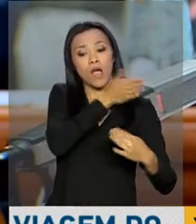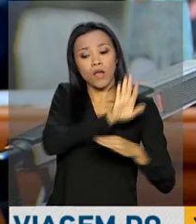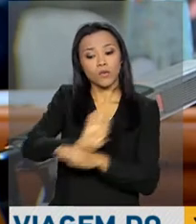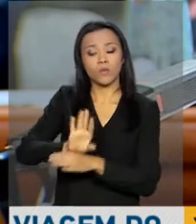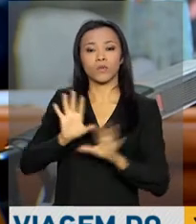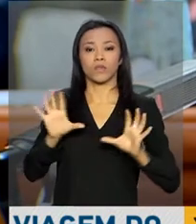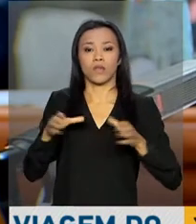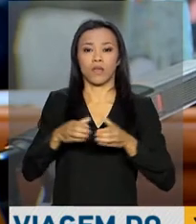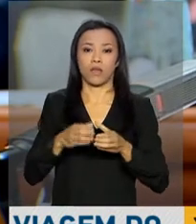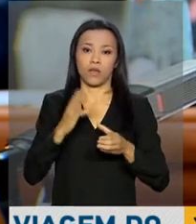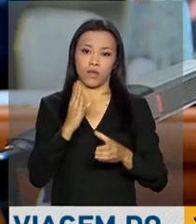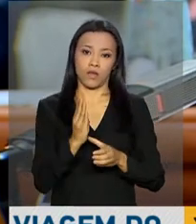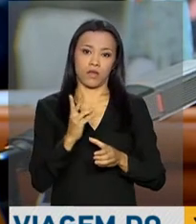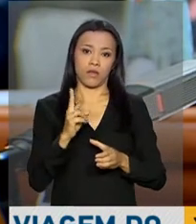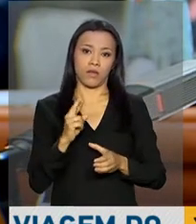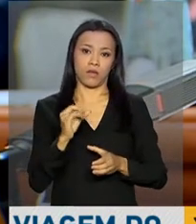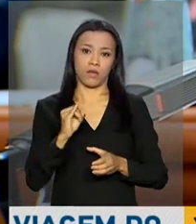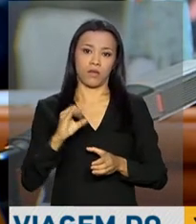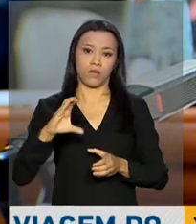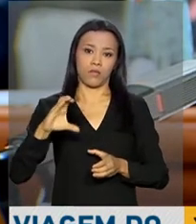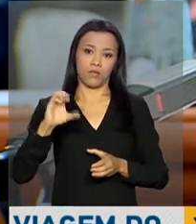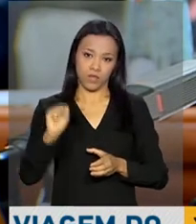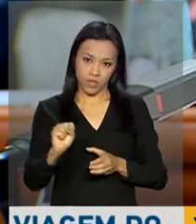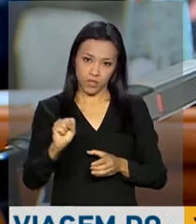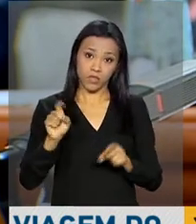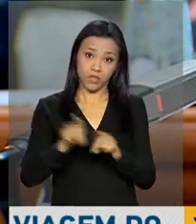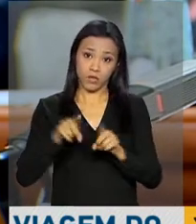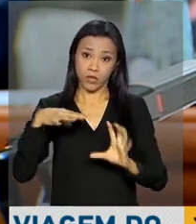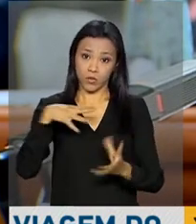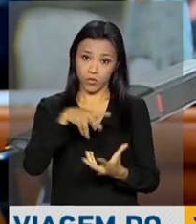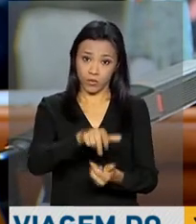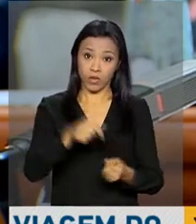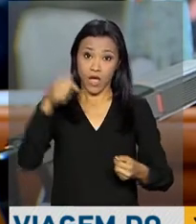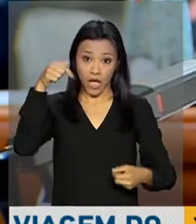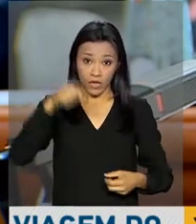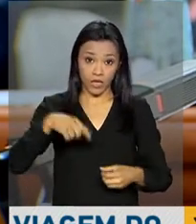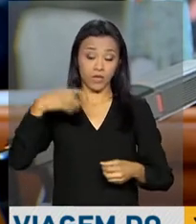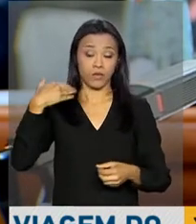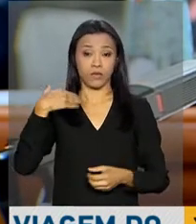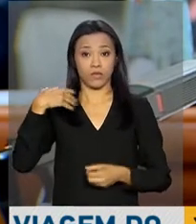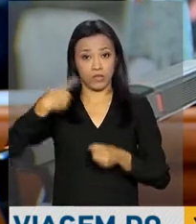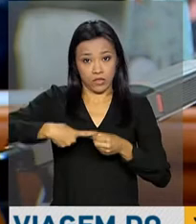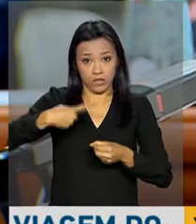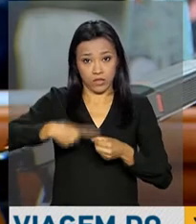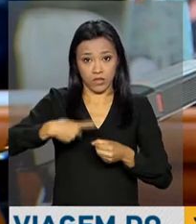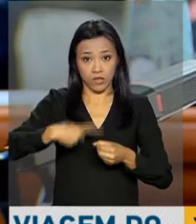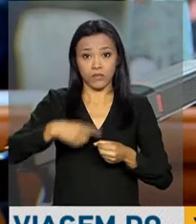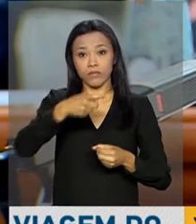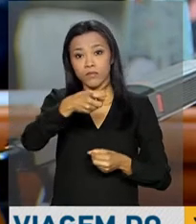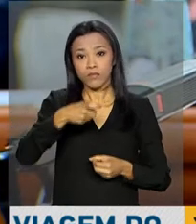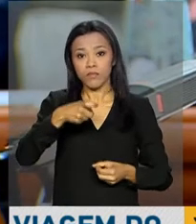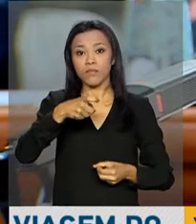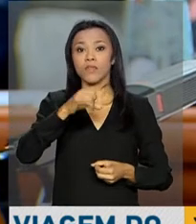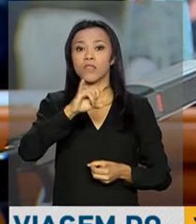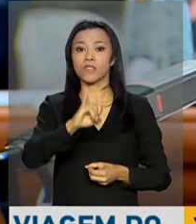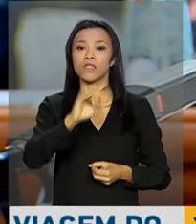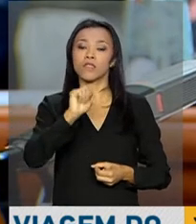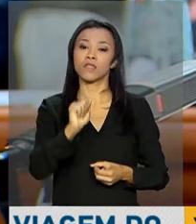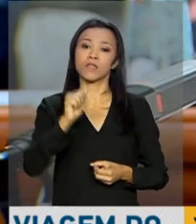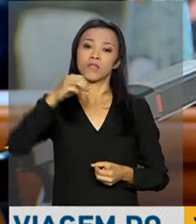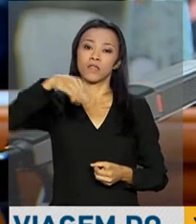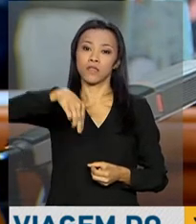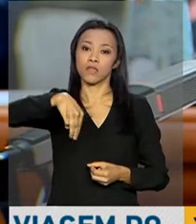mundo. Aqui em Xiamen, o banco dá mais um passo para afirmar-se como um